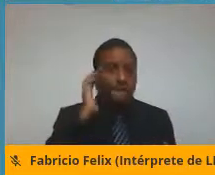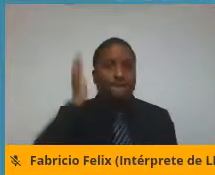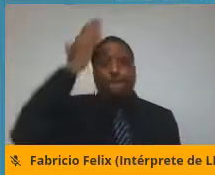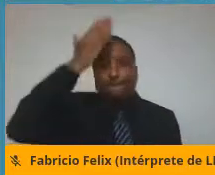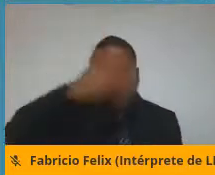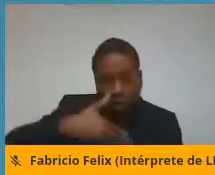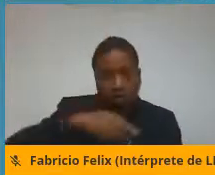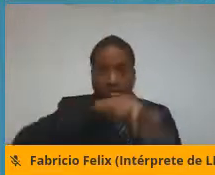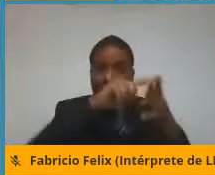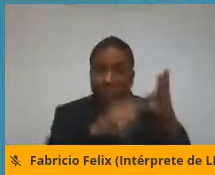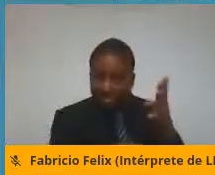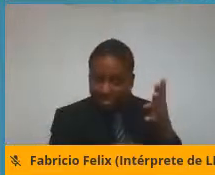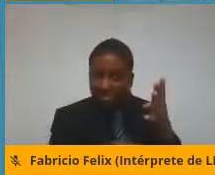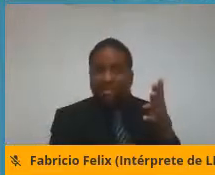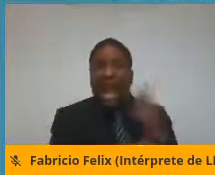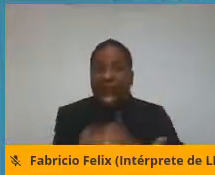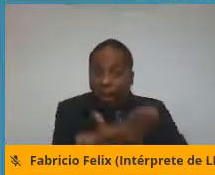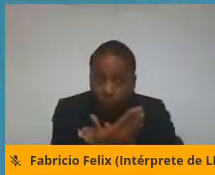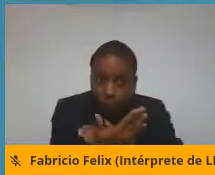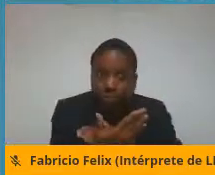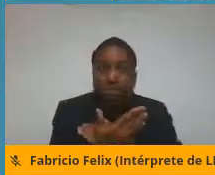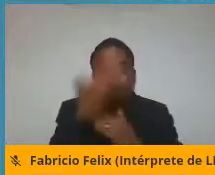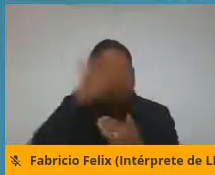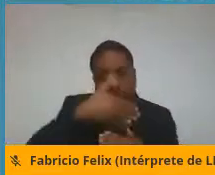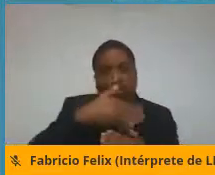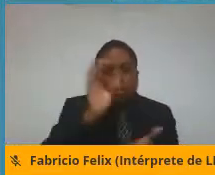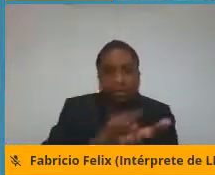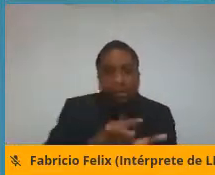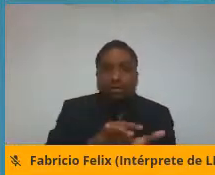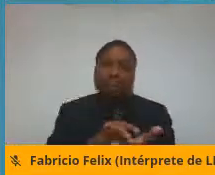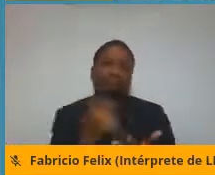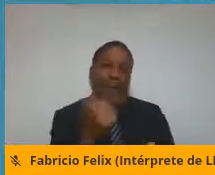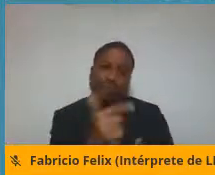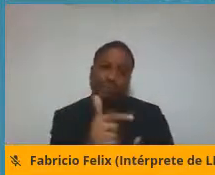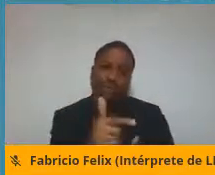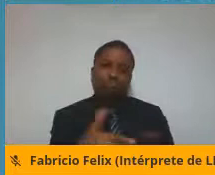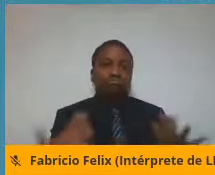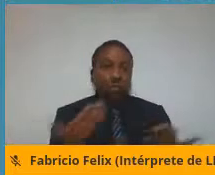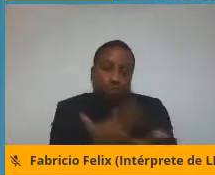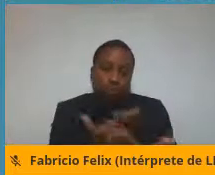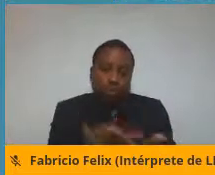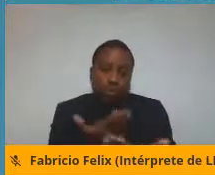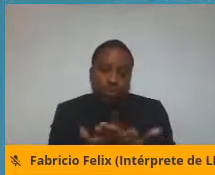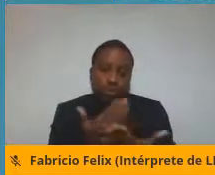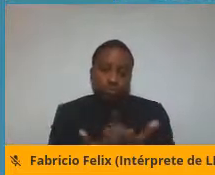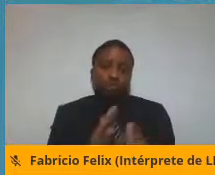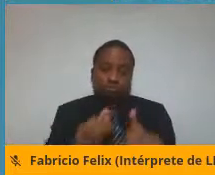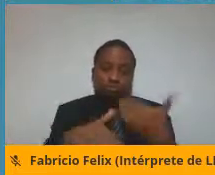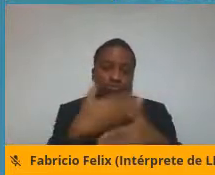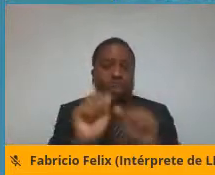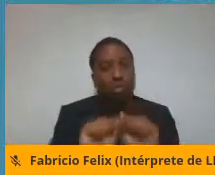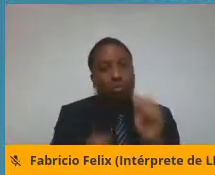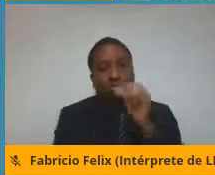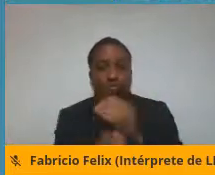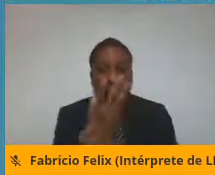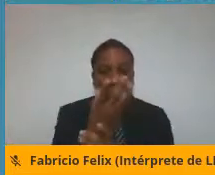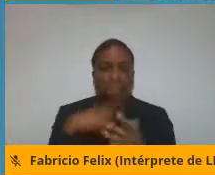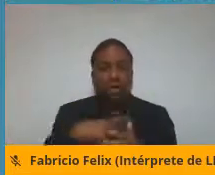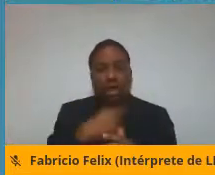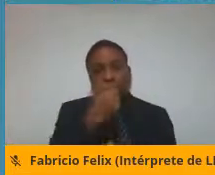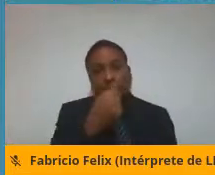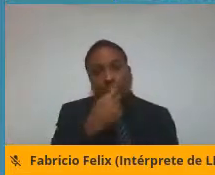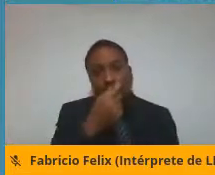drogas funcionem. Claro que os estudos estão andando, pode ser até que apareça alguma droga que tenha algum efeito